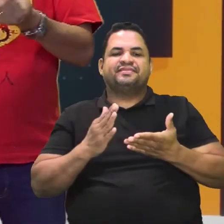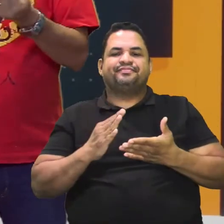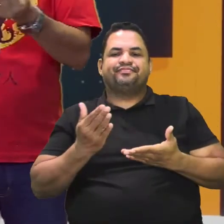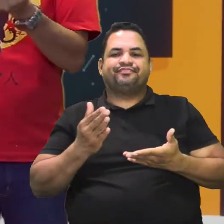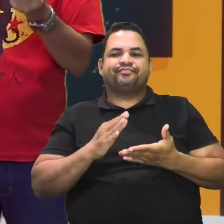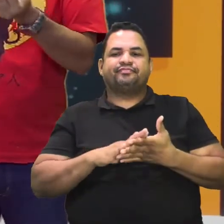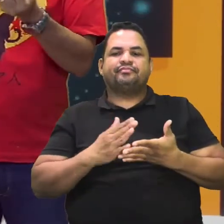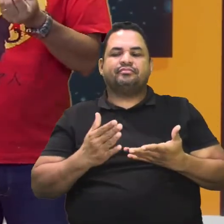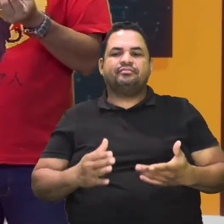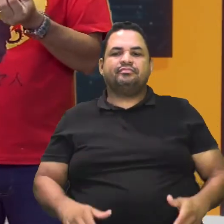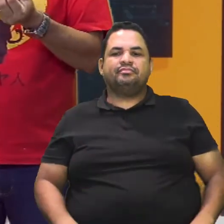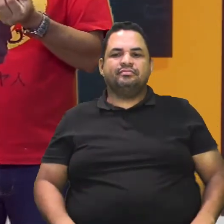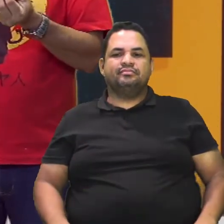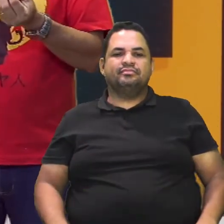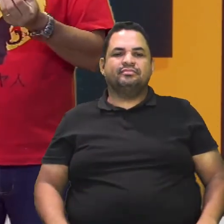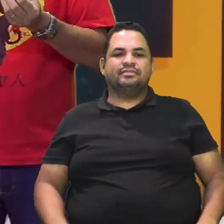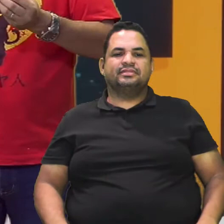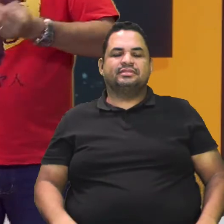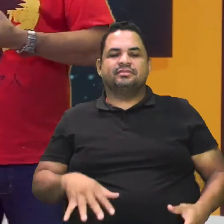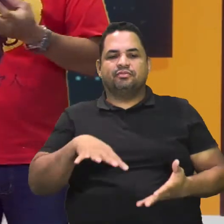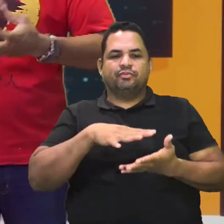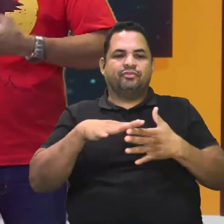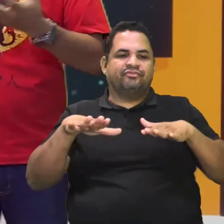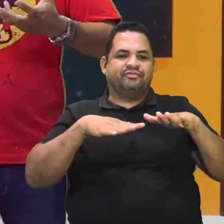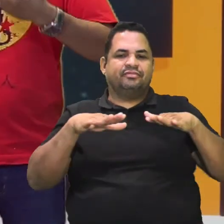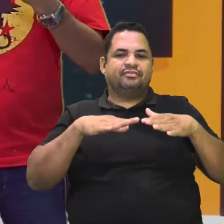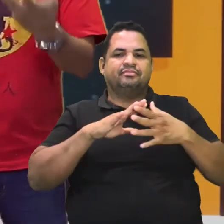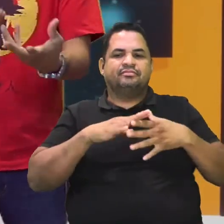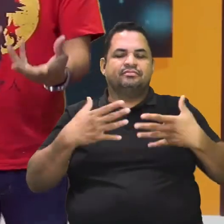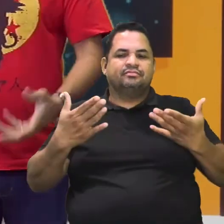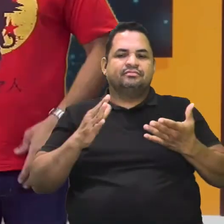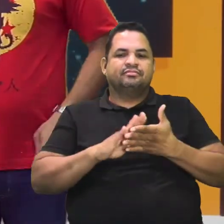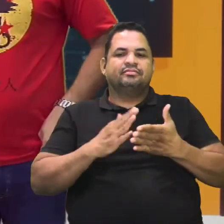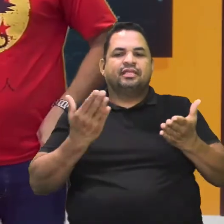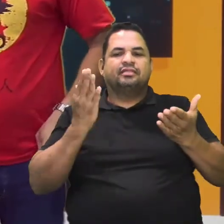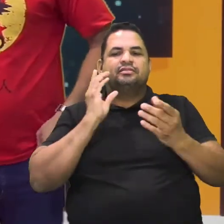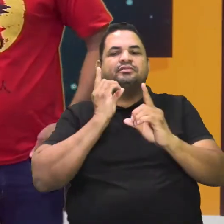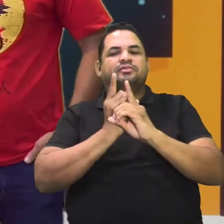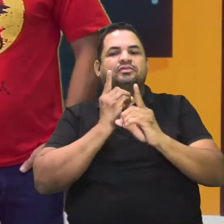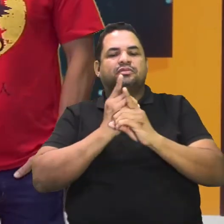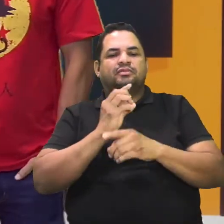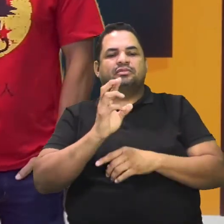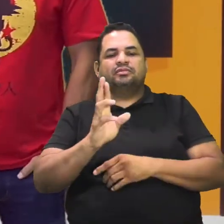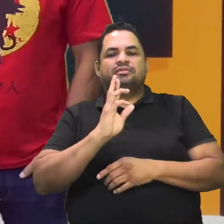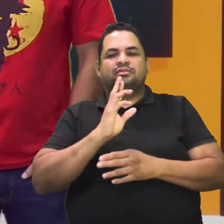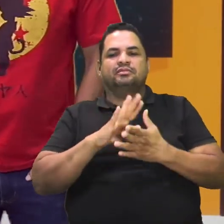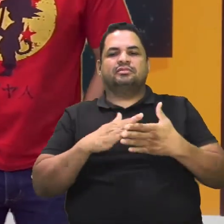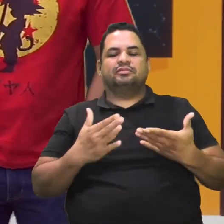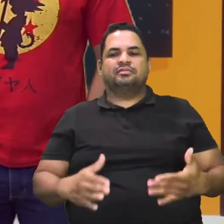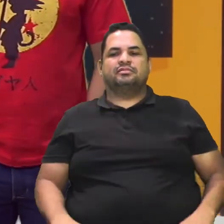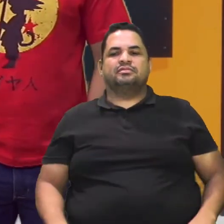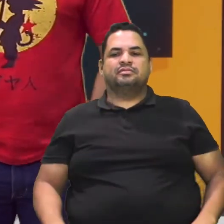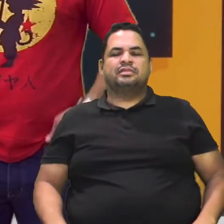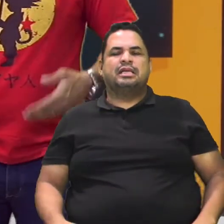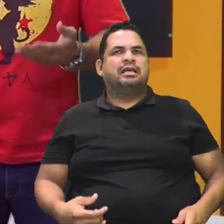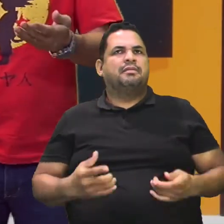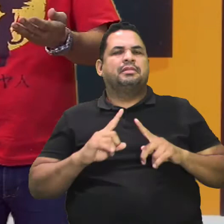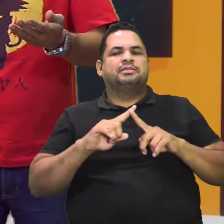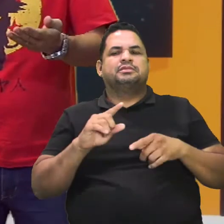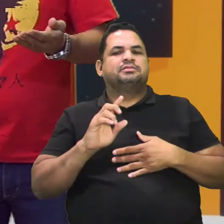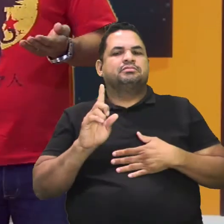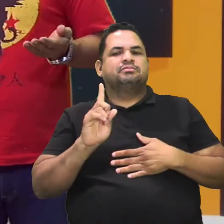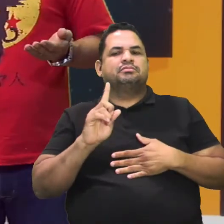desenrolar, esse remeleixo de cintura, esse jogo de cintura, para poder chegar na resposta. Mas vocês não vão nem